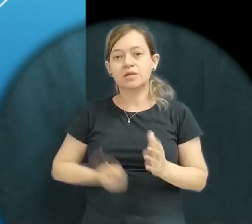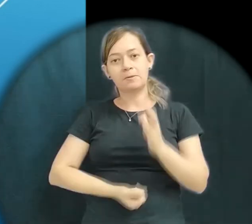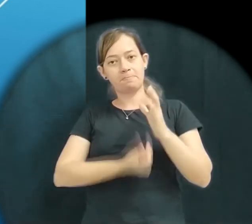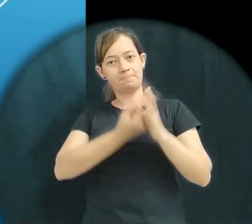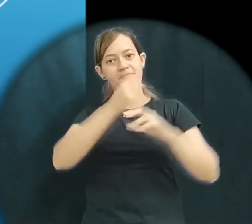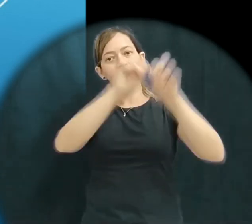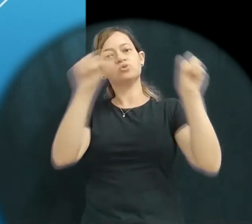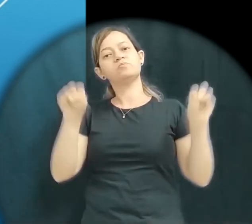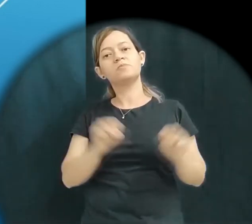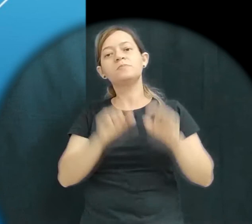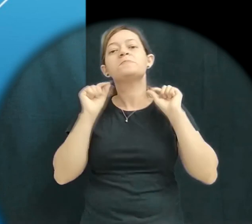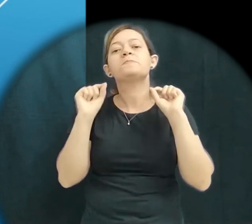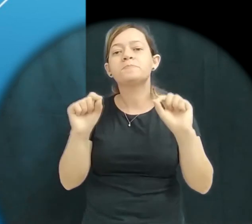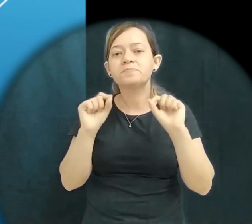respectivos?